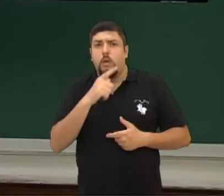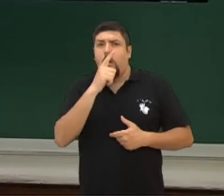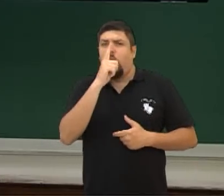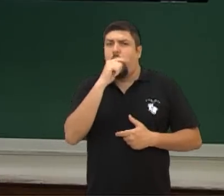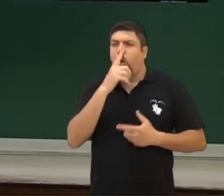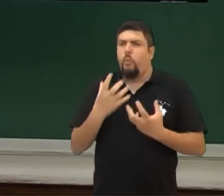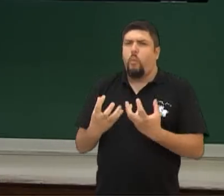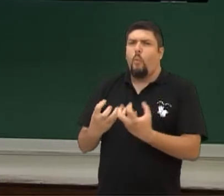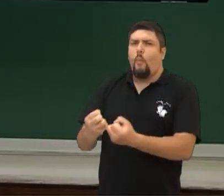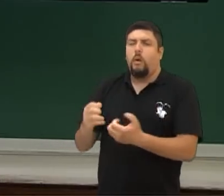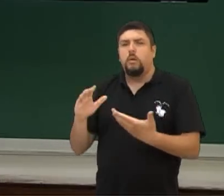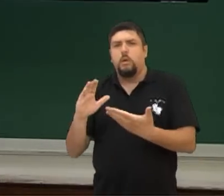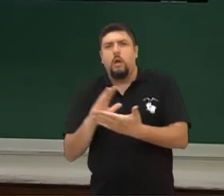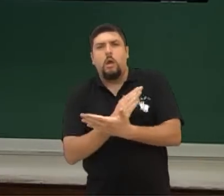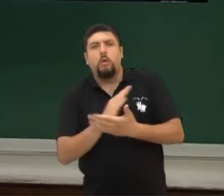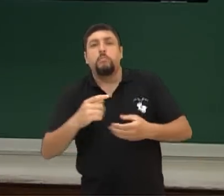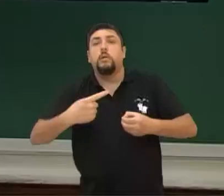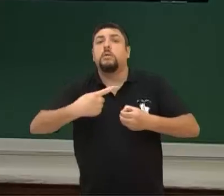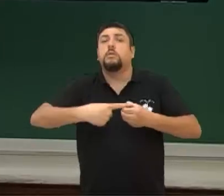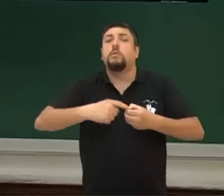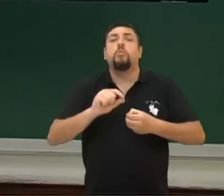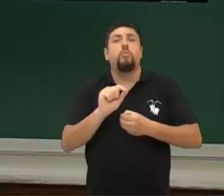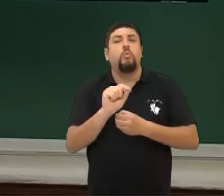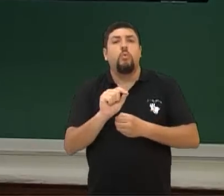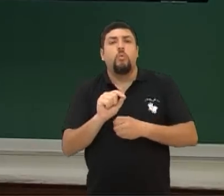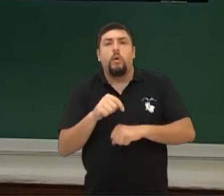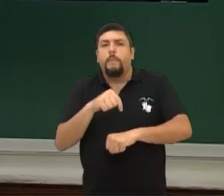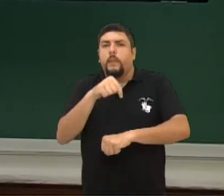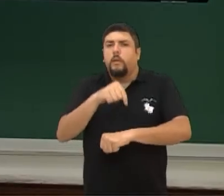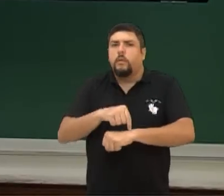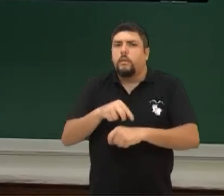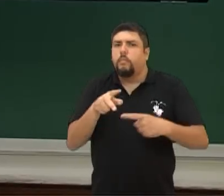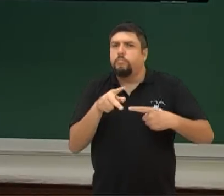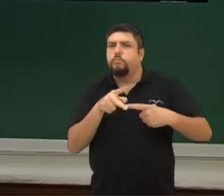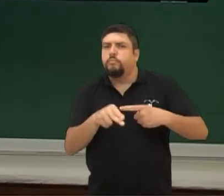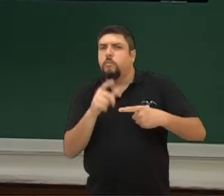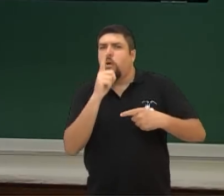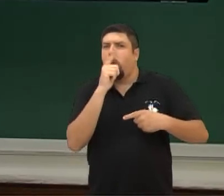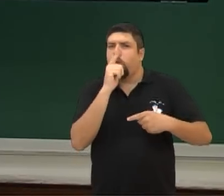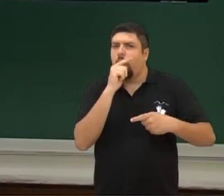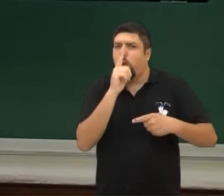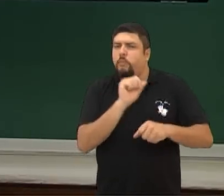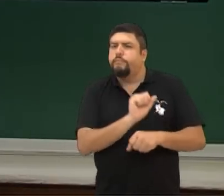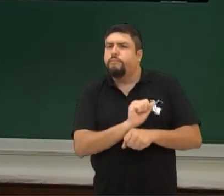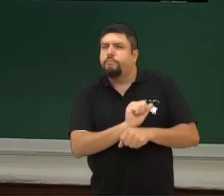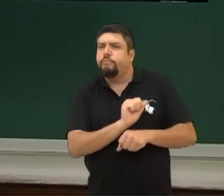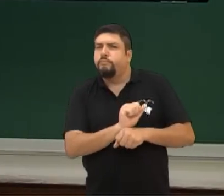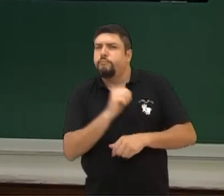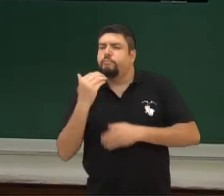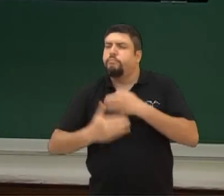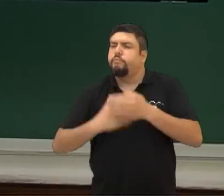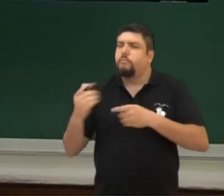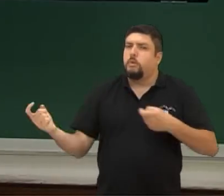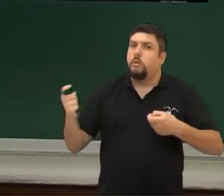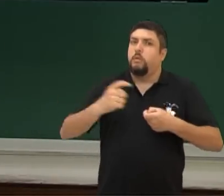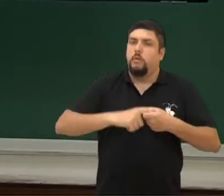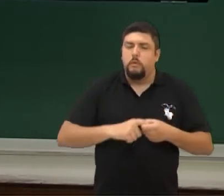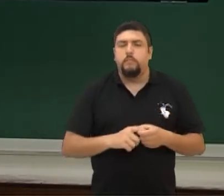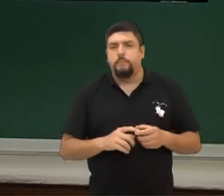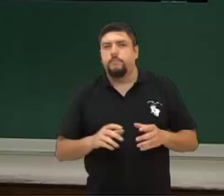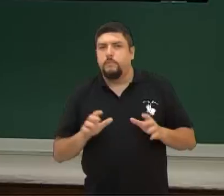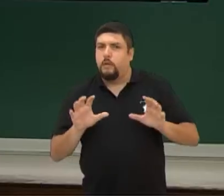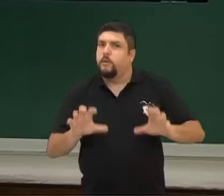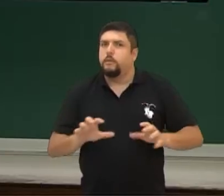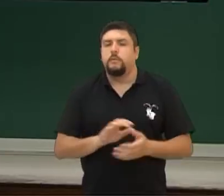até um racionamento, né? A suspensão por um tempo do fornecimento de água. Então, preste bastante atenção. Então, em relação